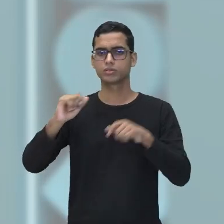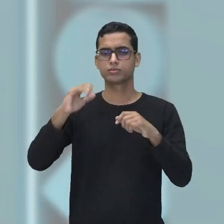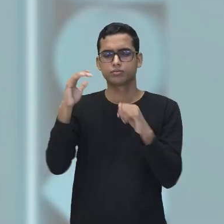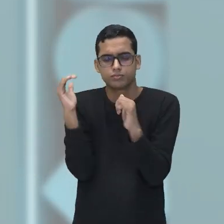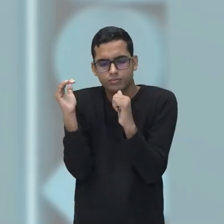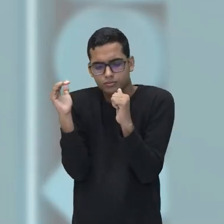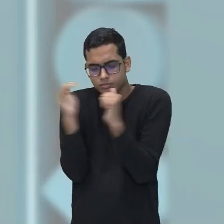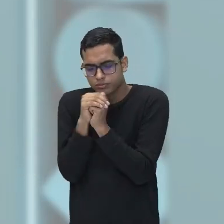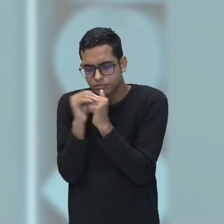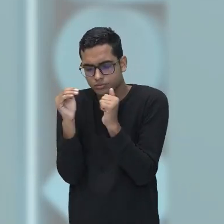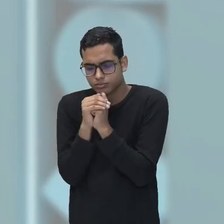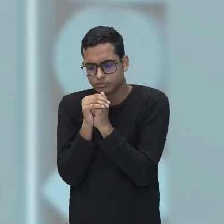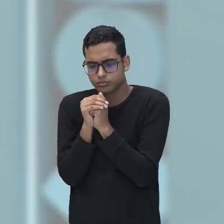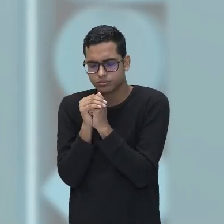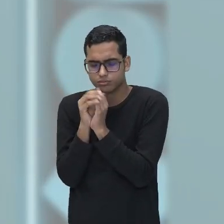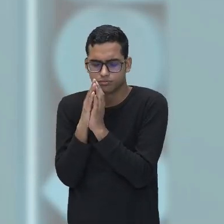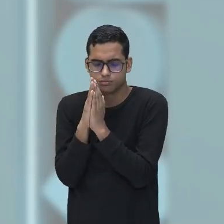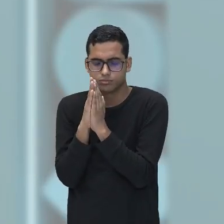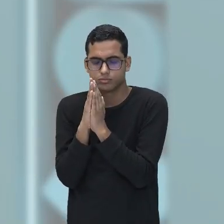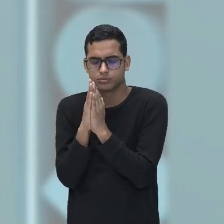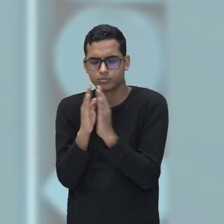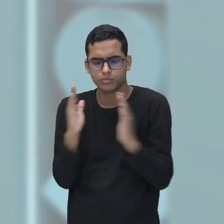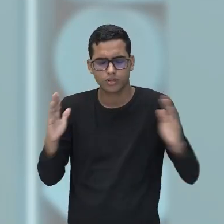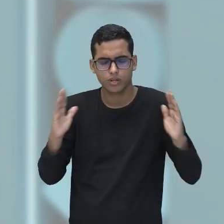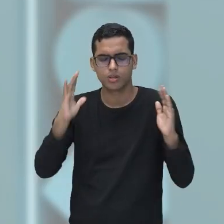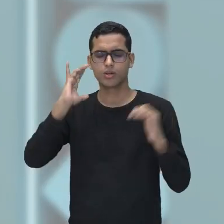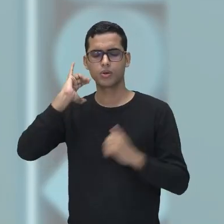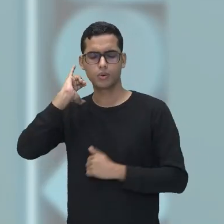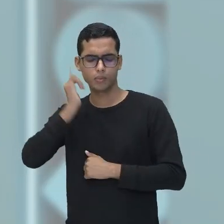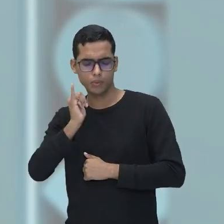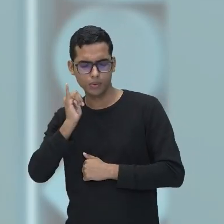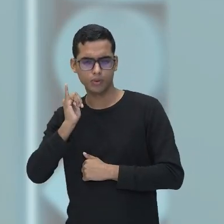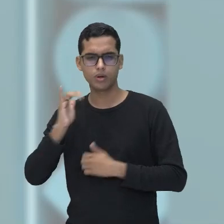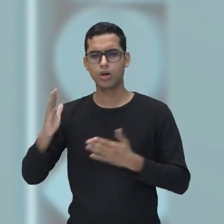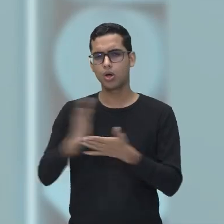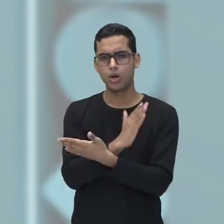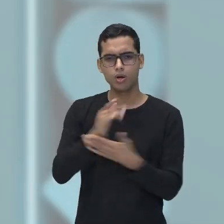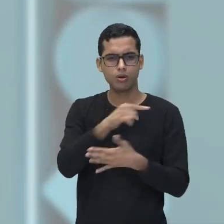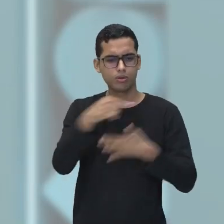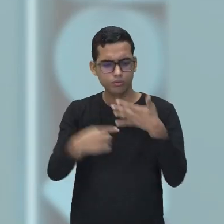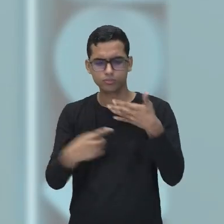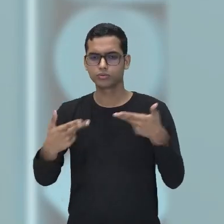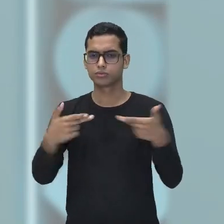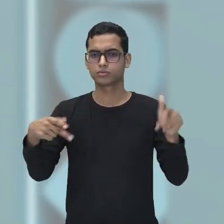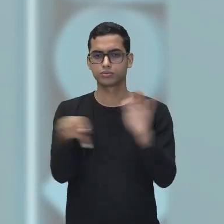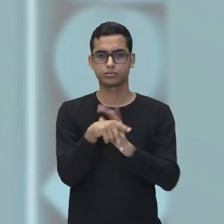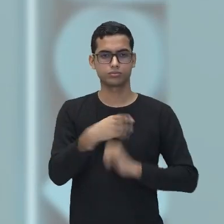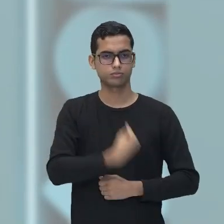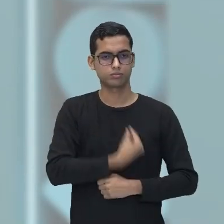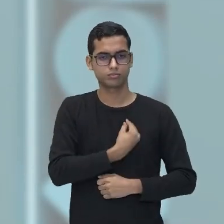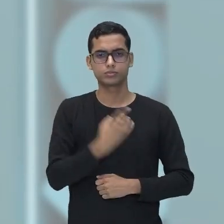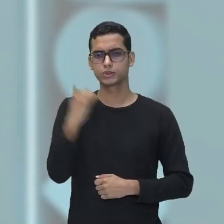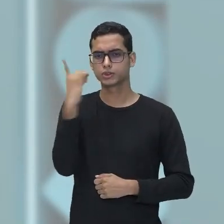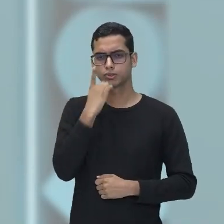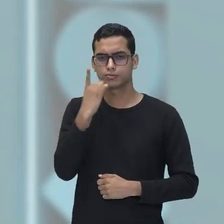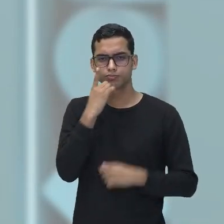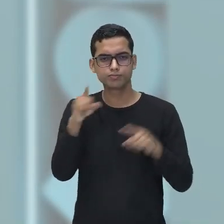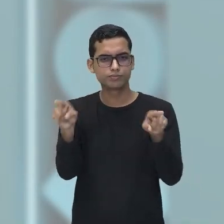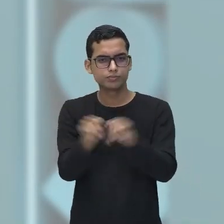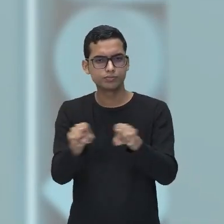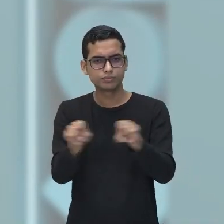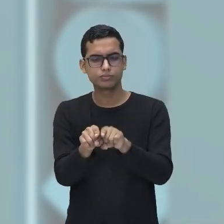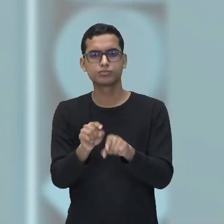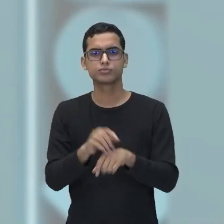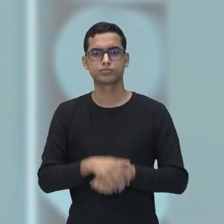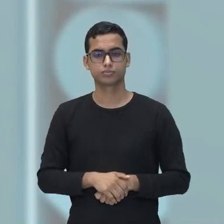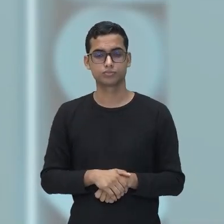ao decorrer desta oração, ela vai narrando alguns aspectos do seu cotidiano e do cotidiano de